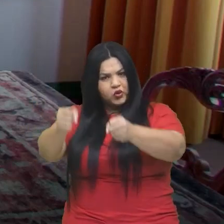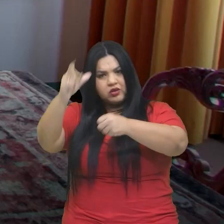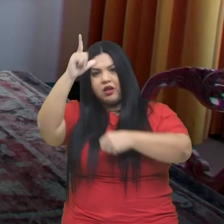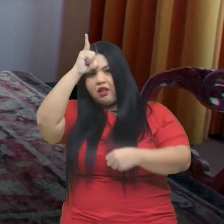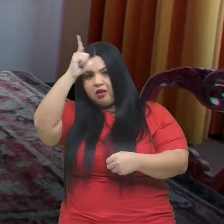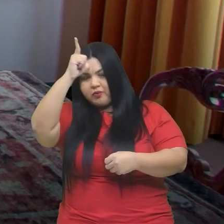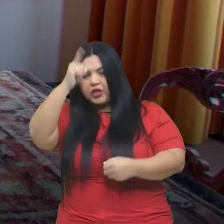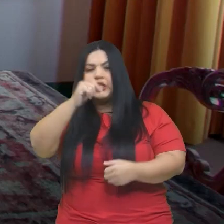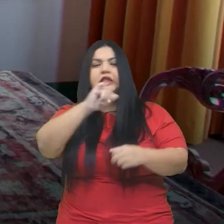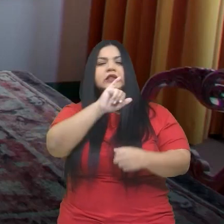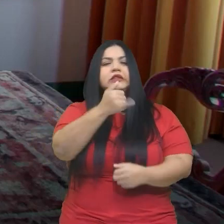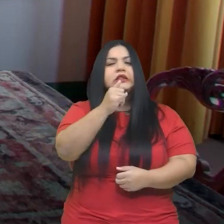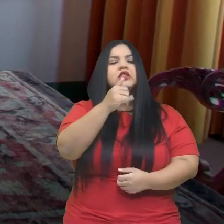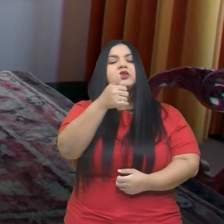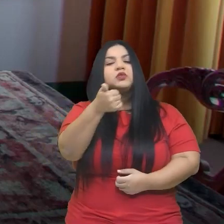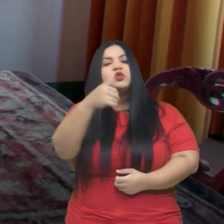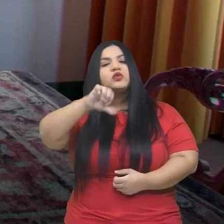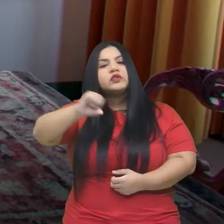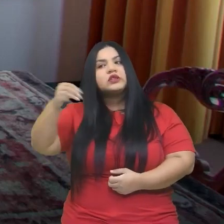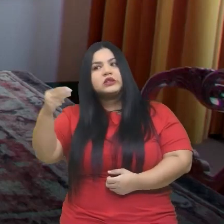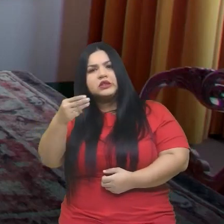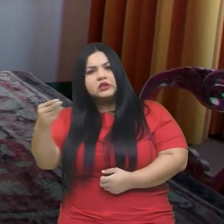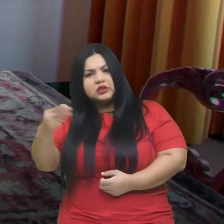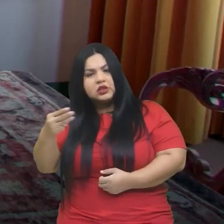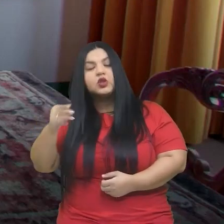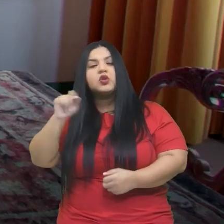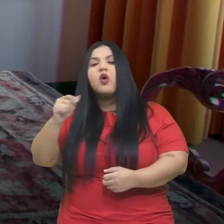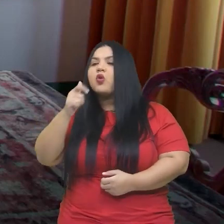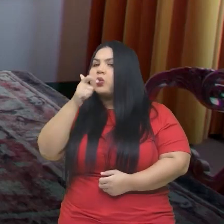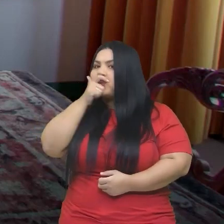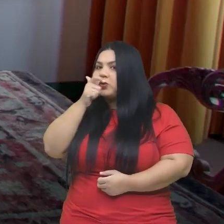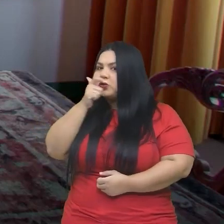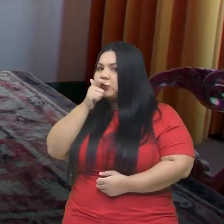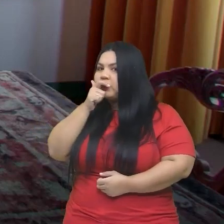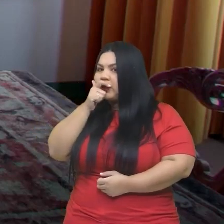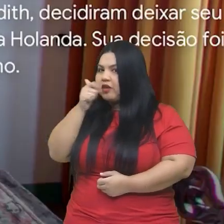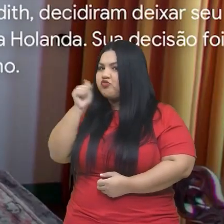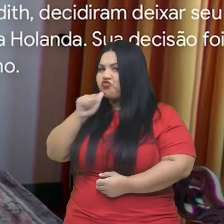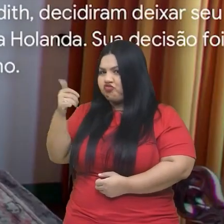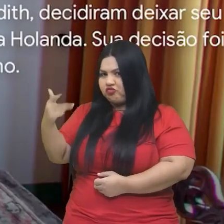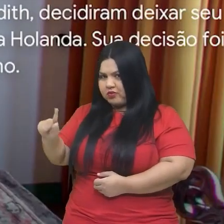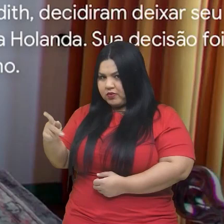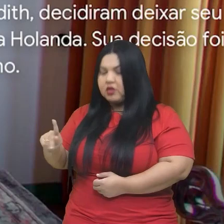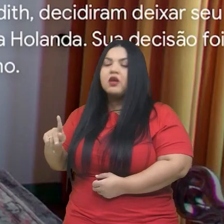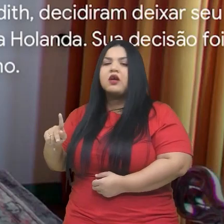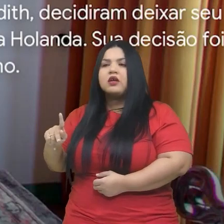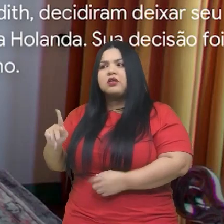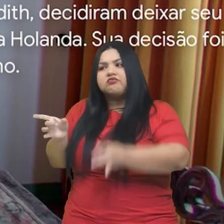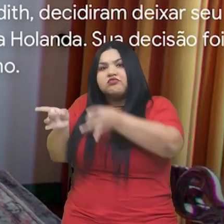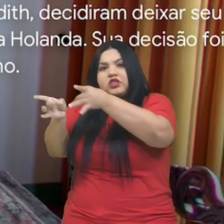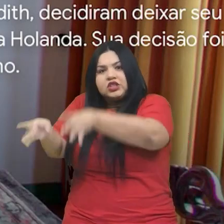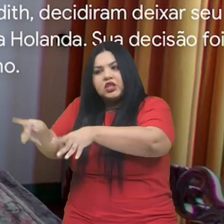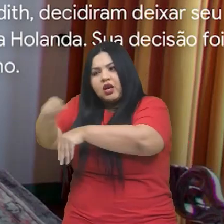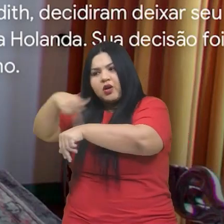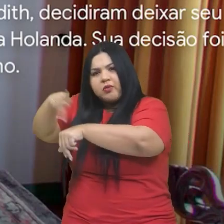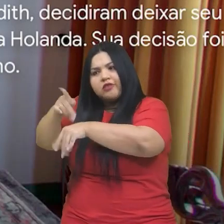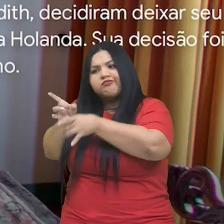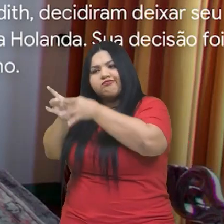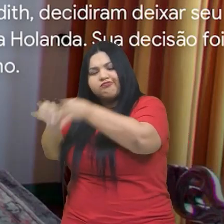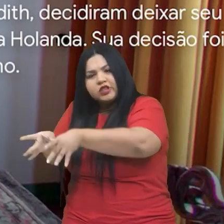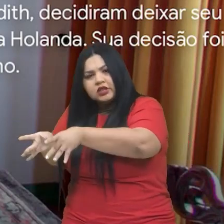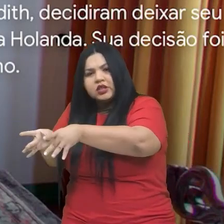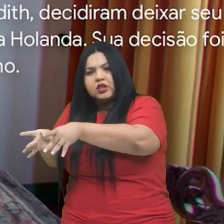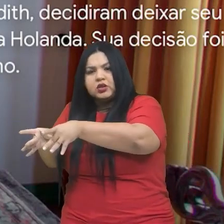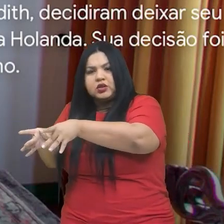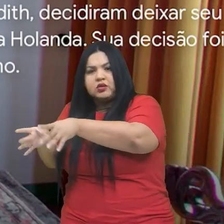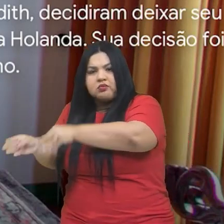de 1933. Os pais dela decidiram, né, deixar esse país e aí eles se